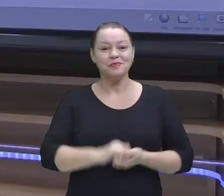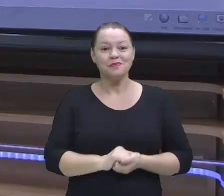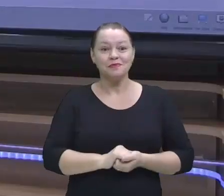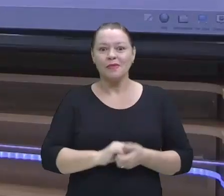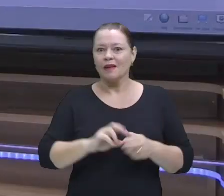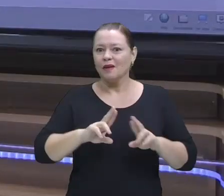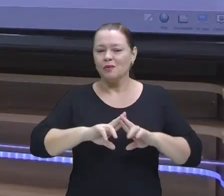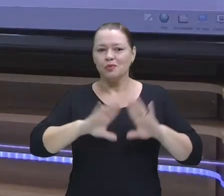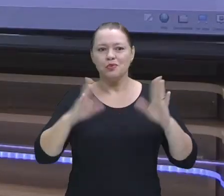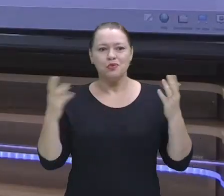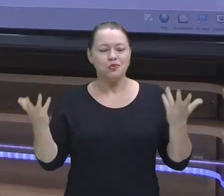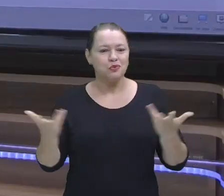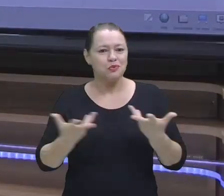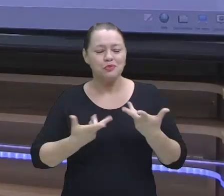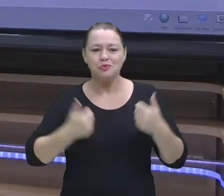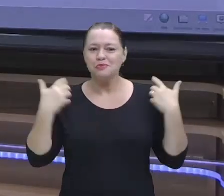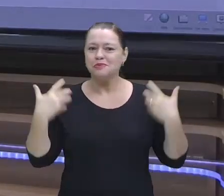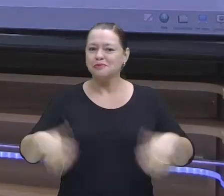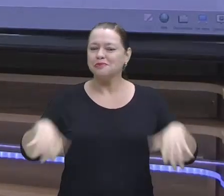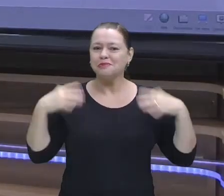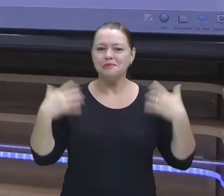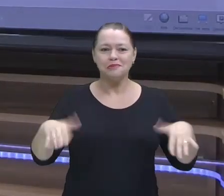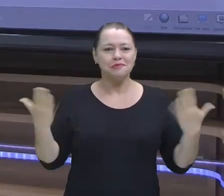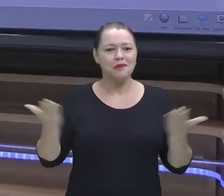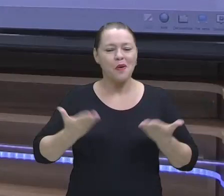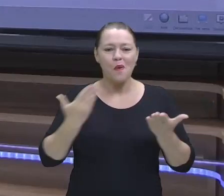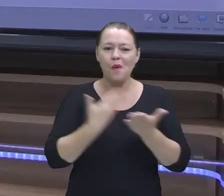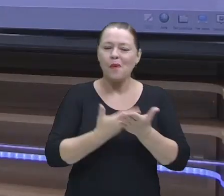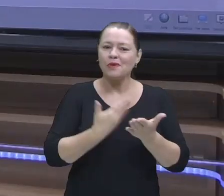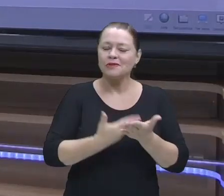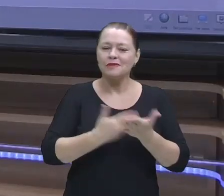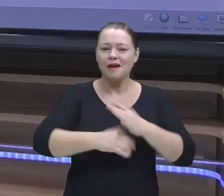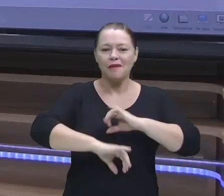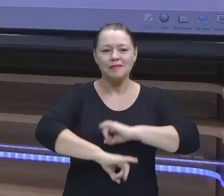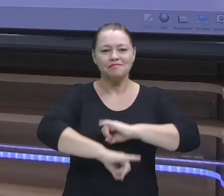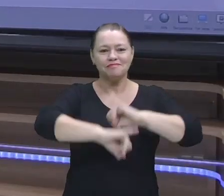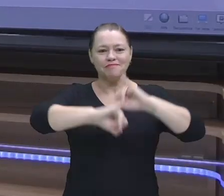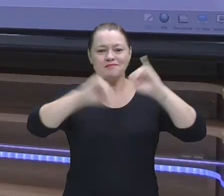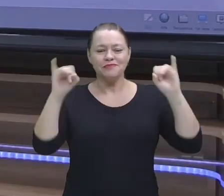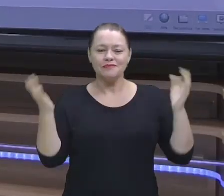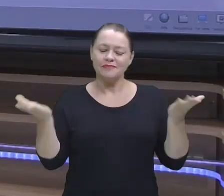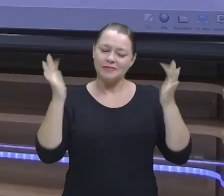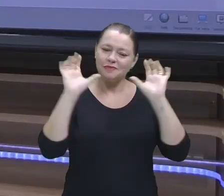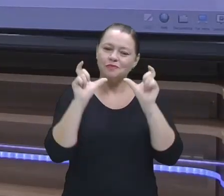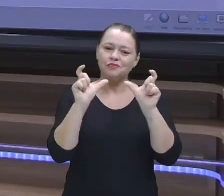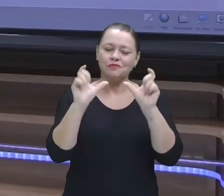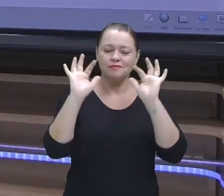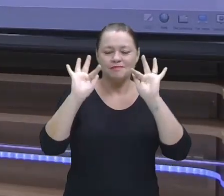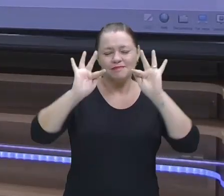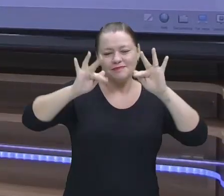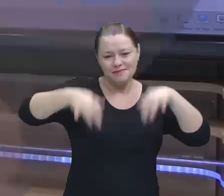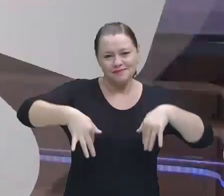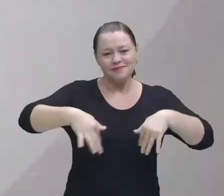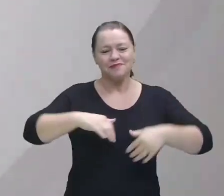Uau, que aula divertida, cheia de informação, hein? Vem comigo que nós vamos para as nossas considerações finais.